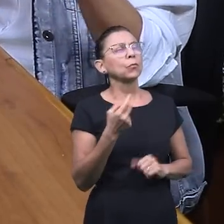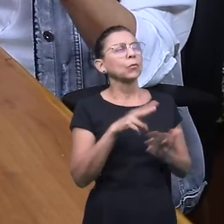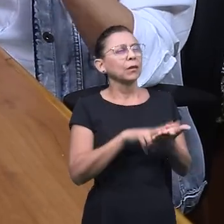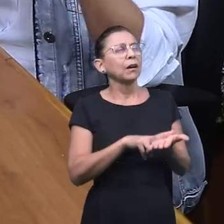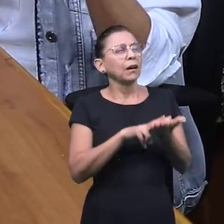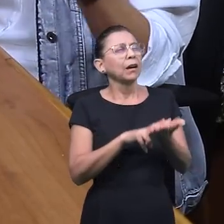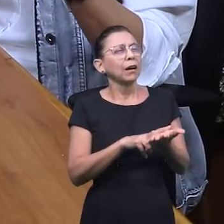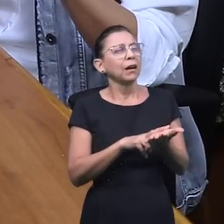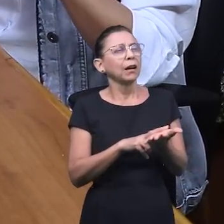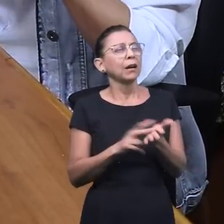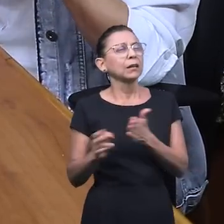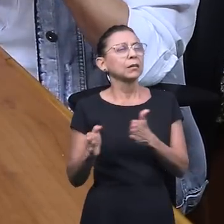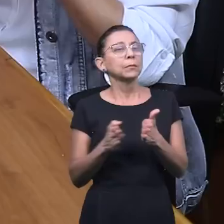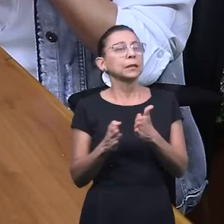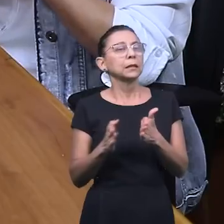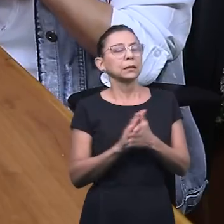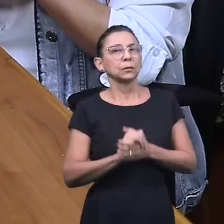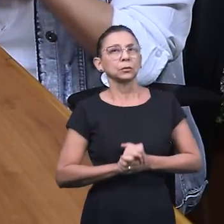Foi socorrida,